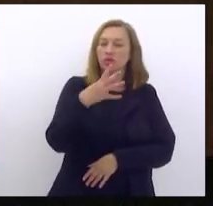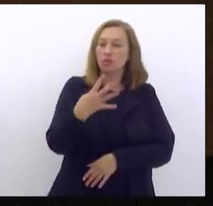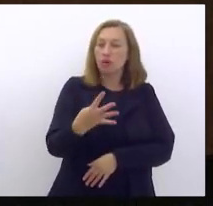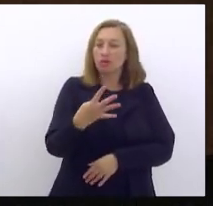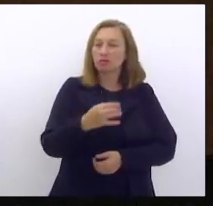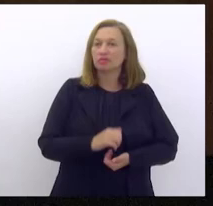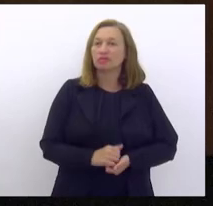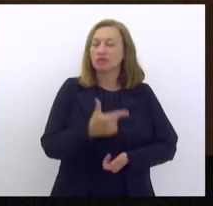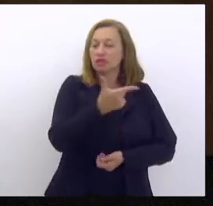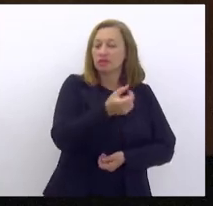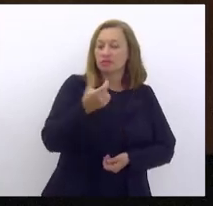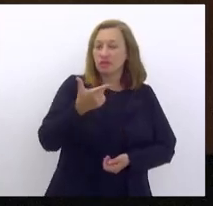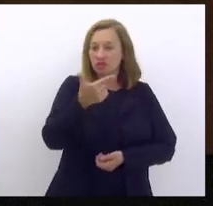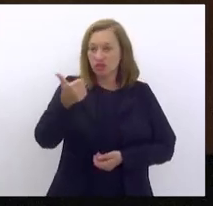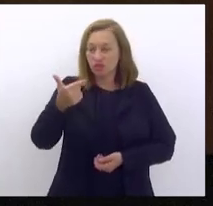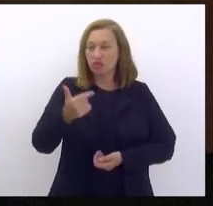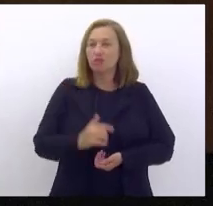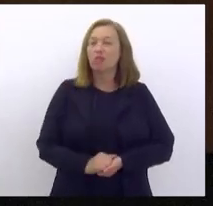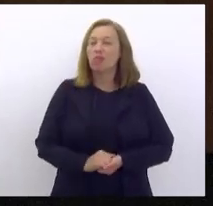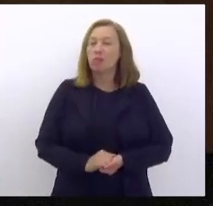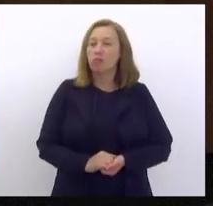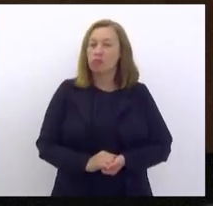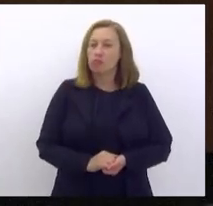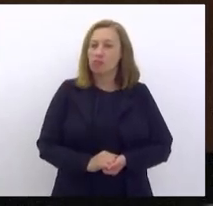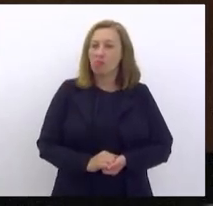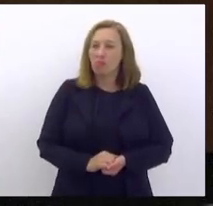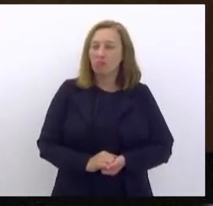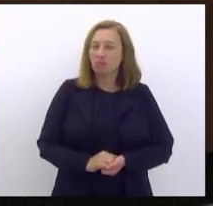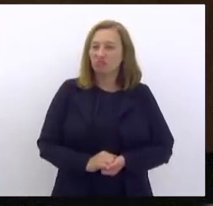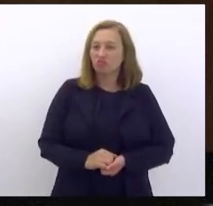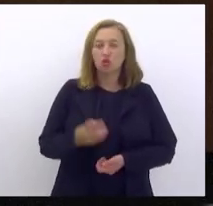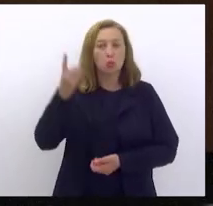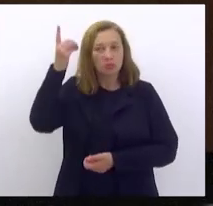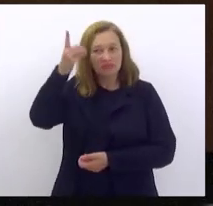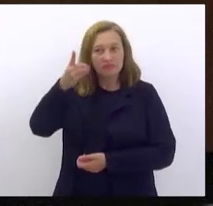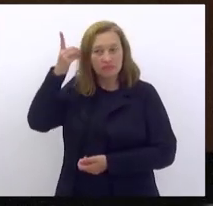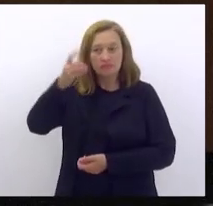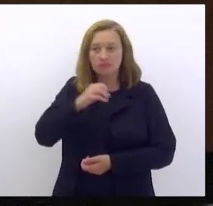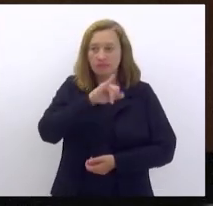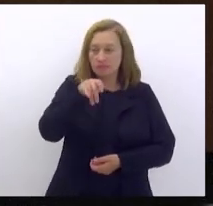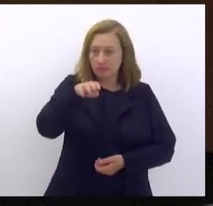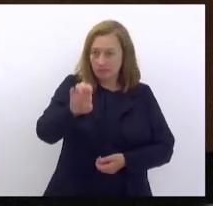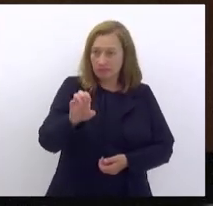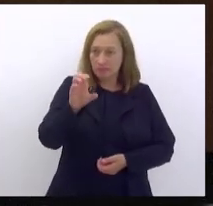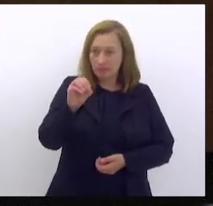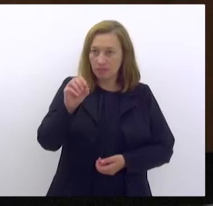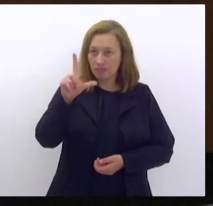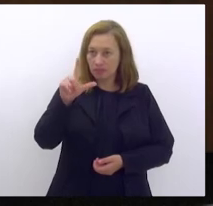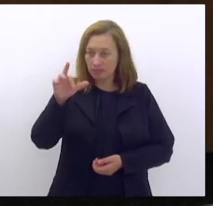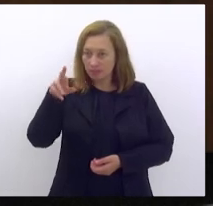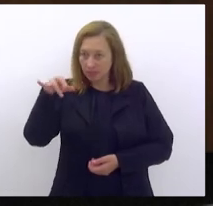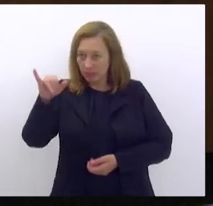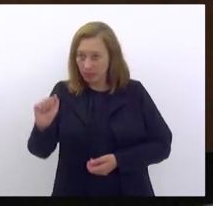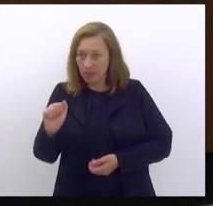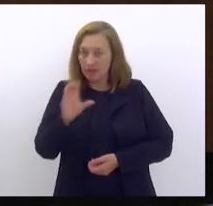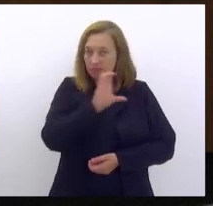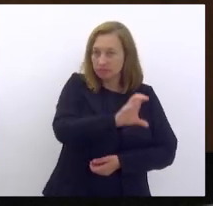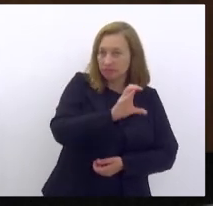6484, de 22, de autoria do deputado Jarilo Oliveira. A